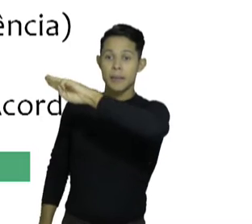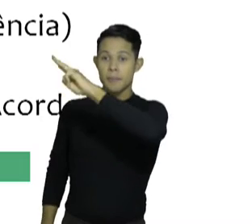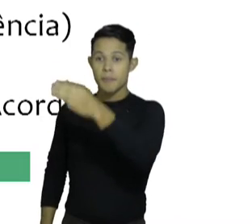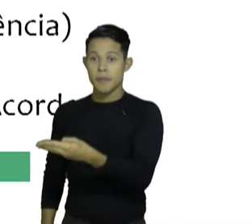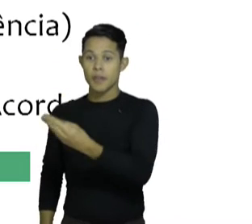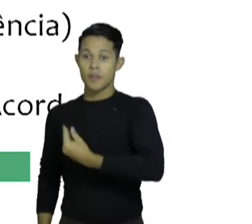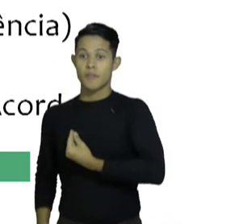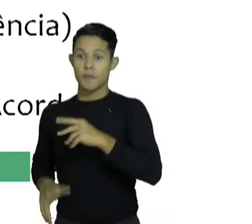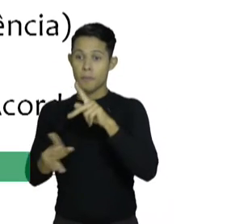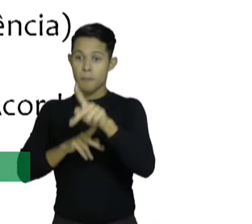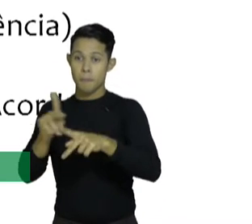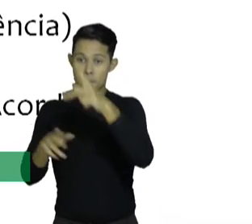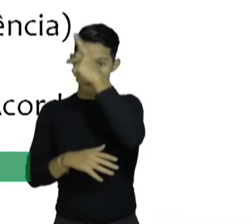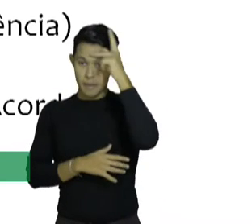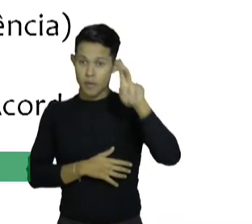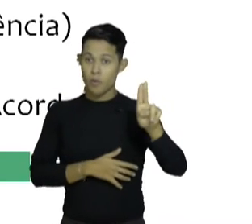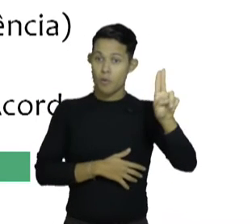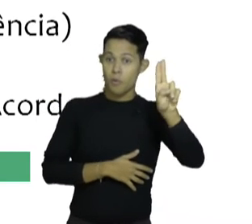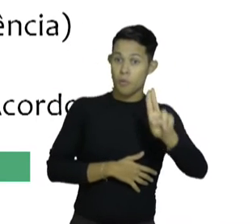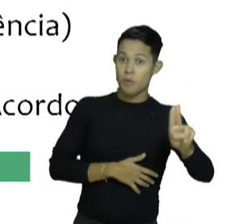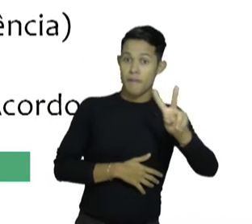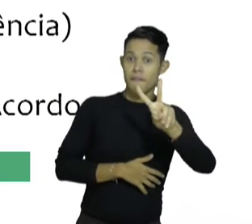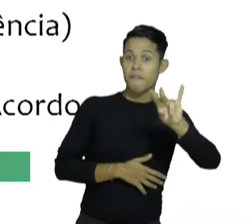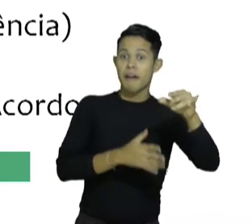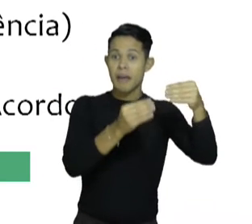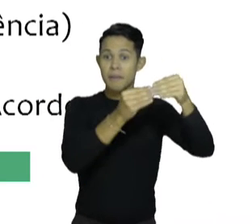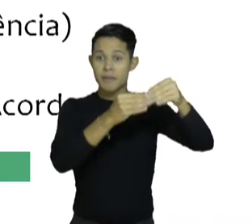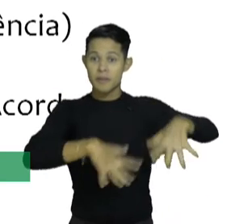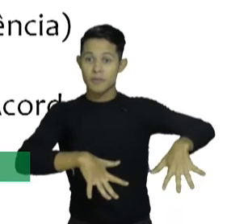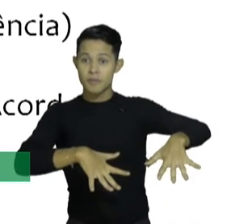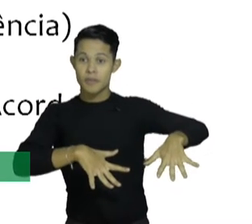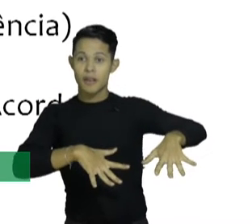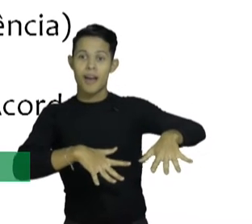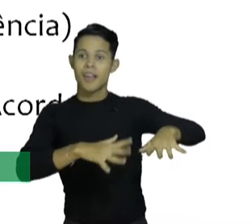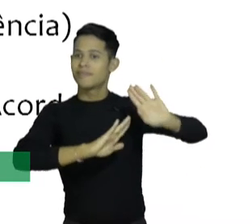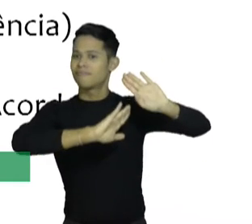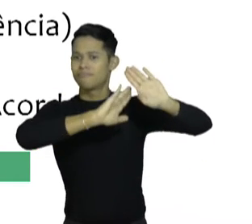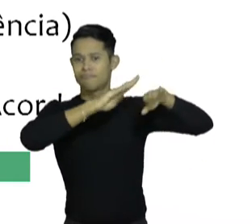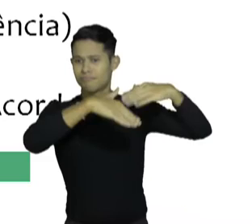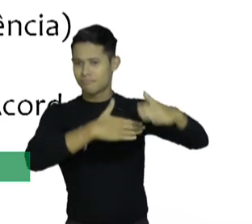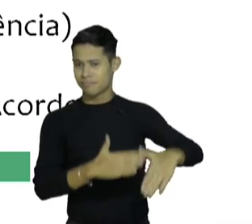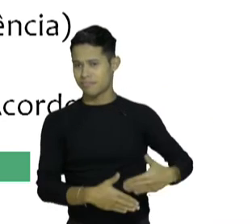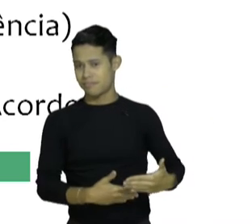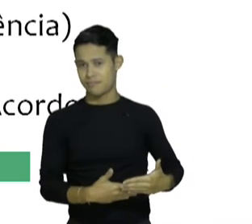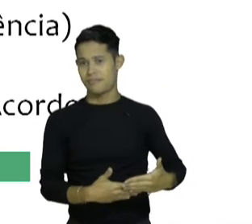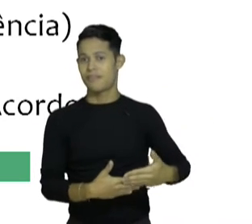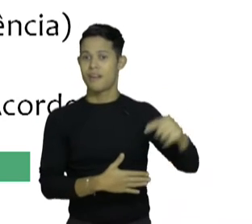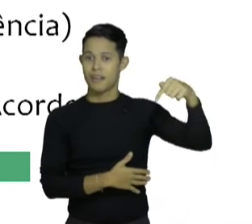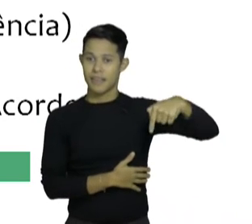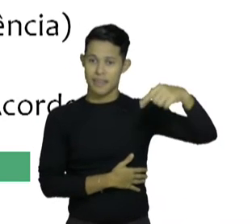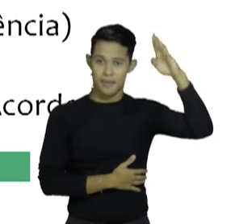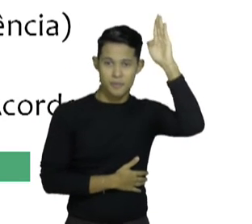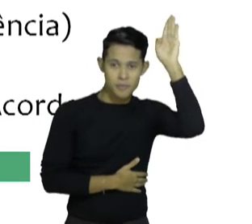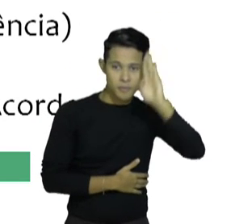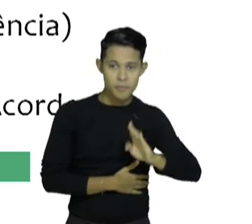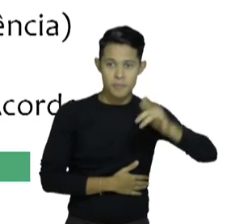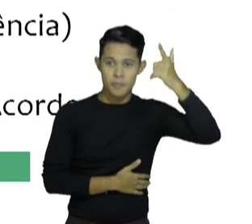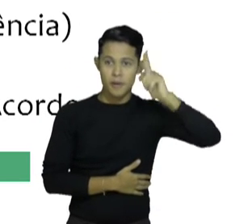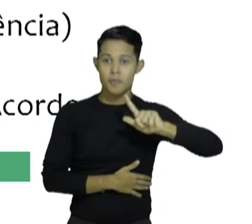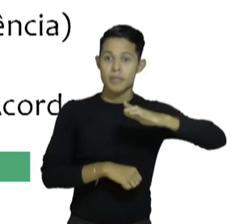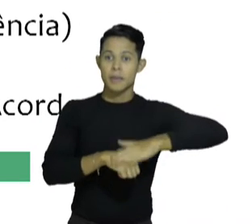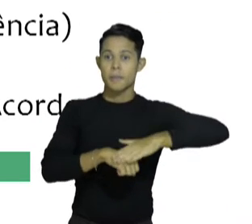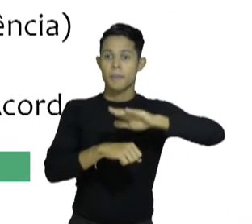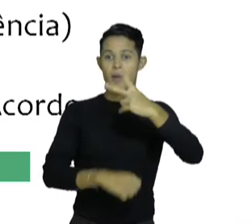Uruguai levanta é mas vai me prejudicar de ruba o avanço que nós poderíamos ter para mais de 200